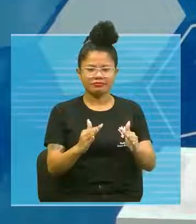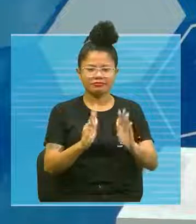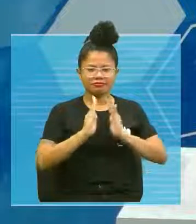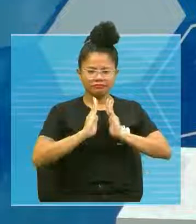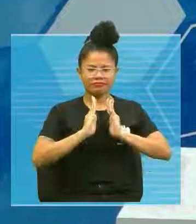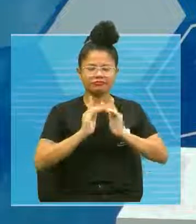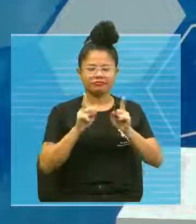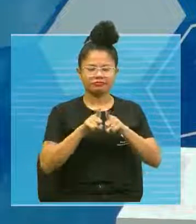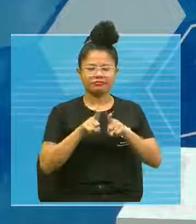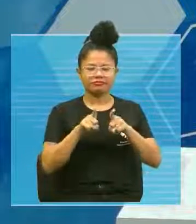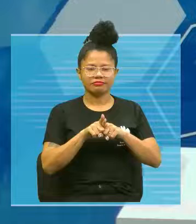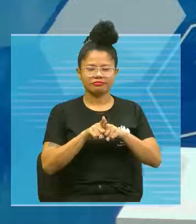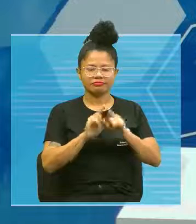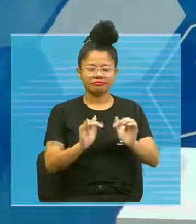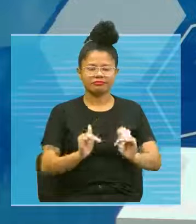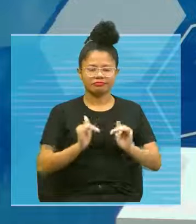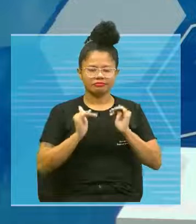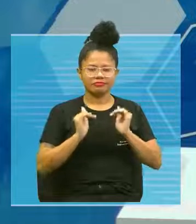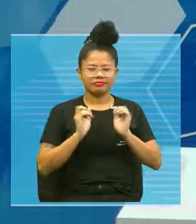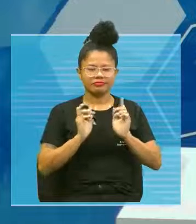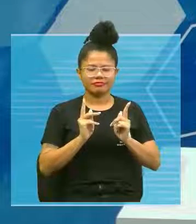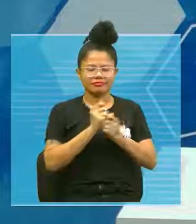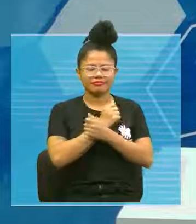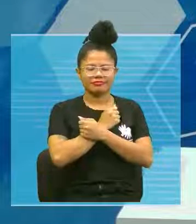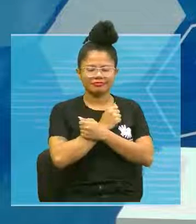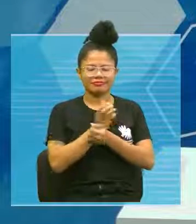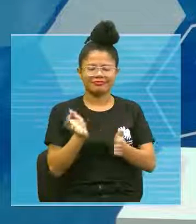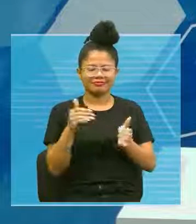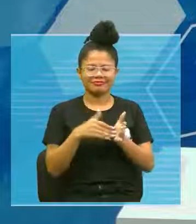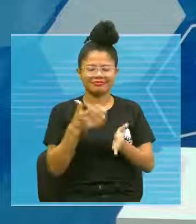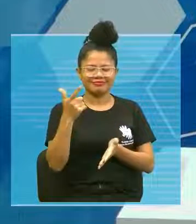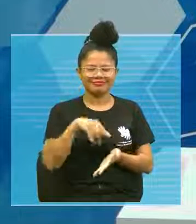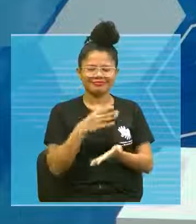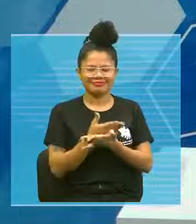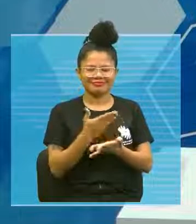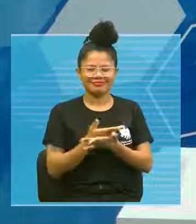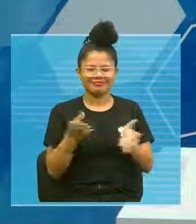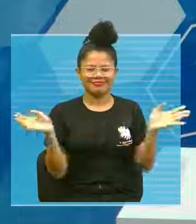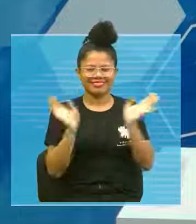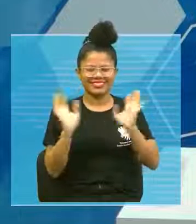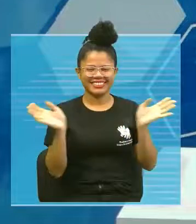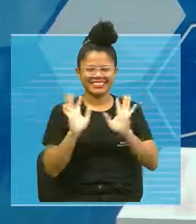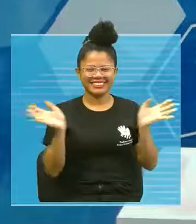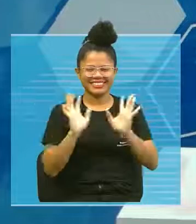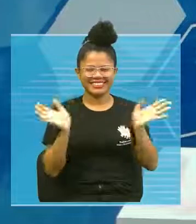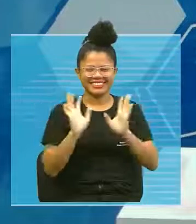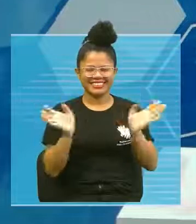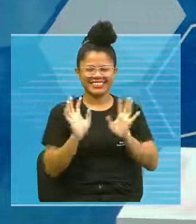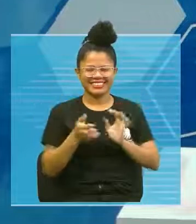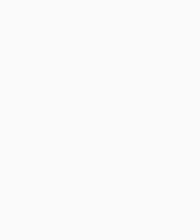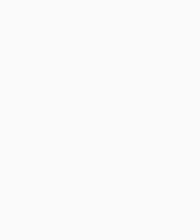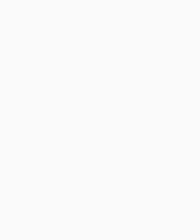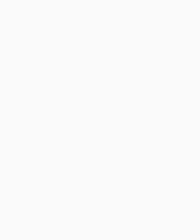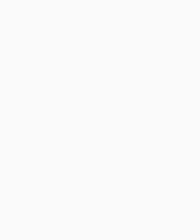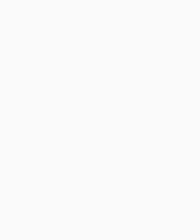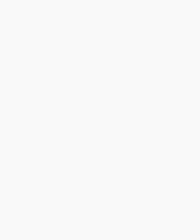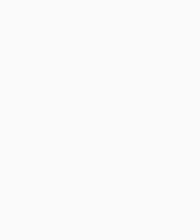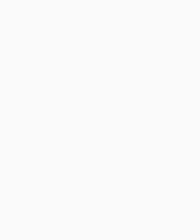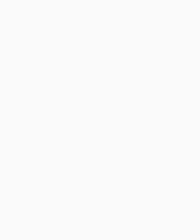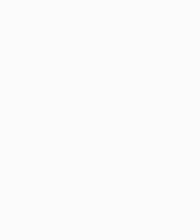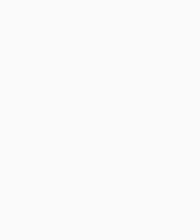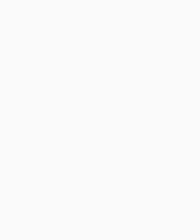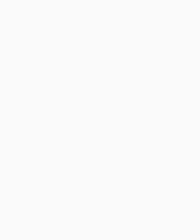e dedicação um abraço e até a próxima aula e Valeu turma